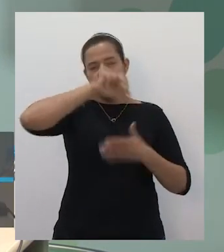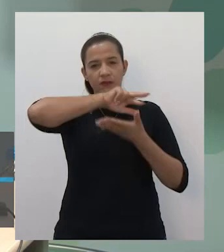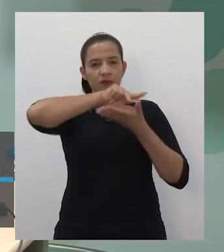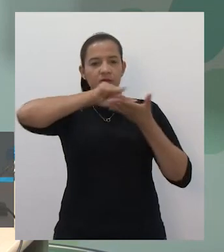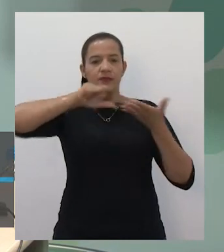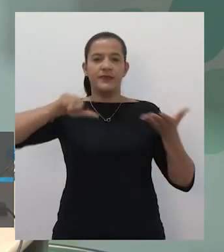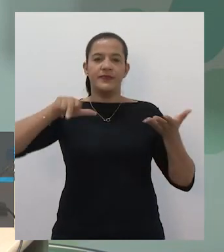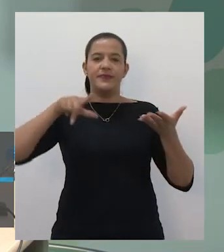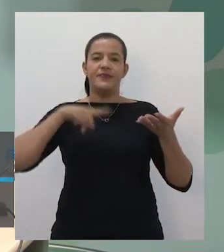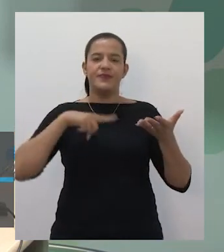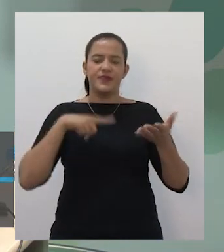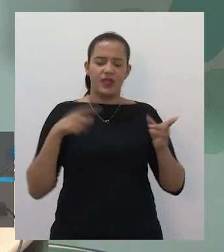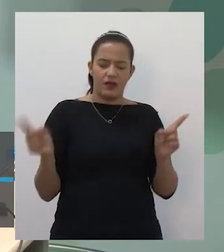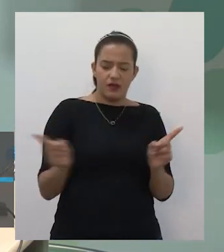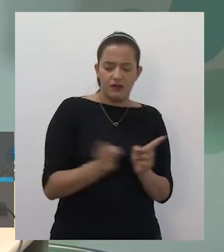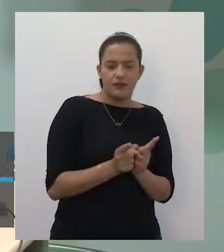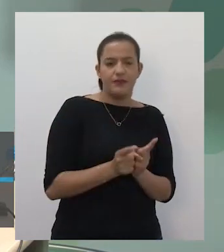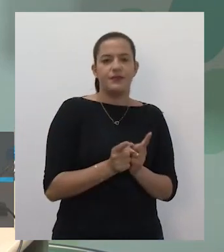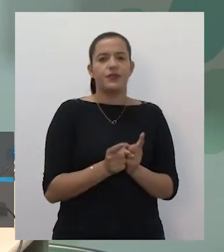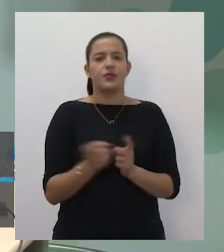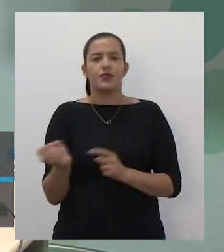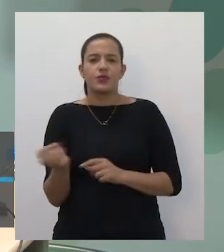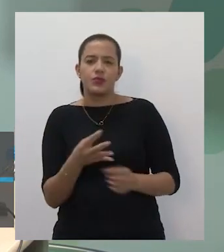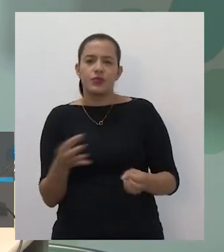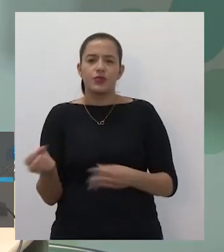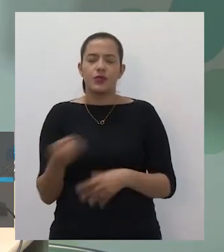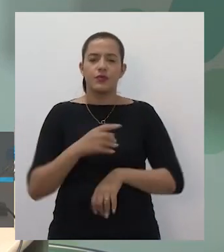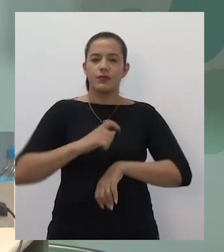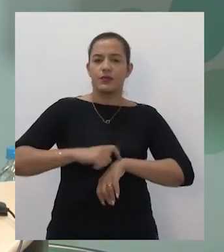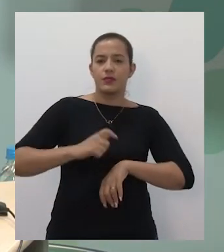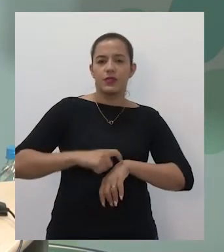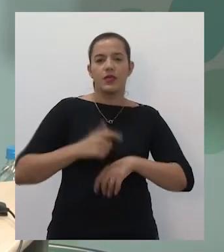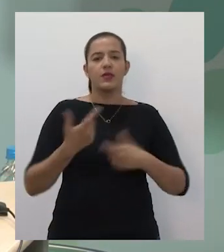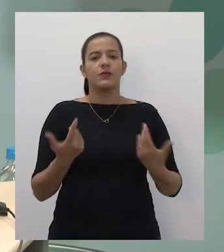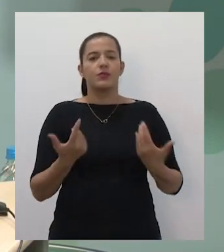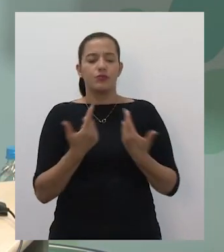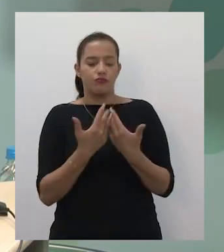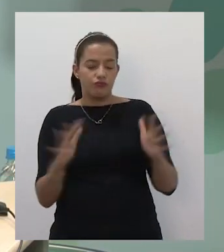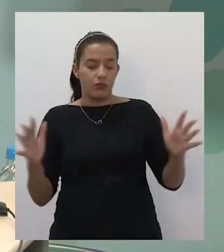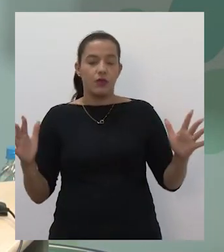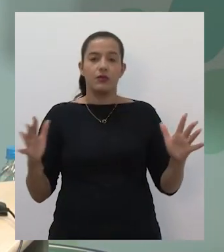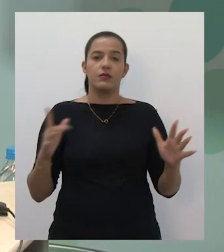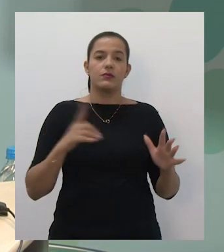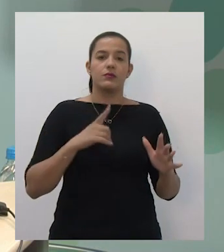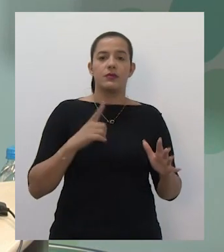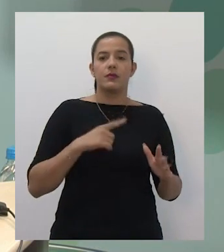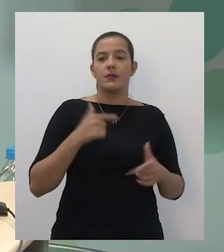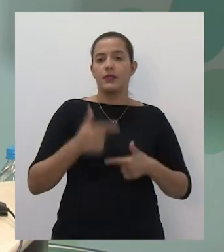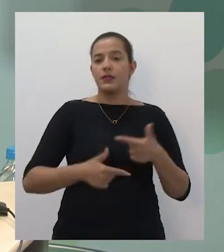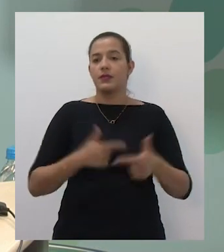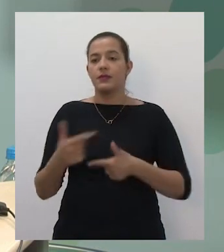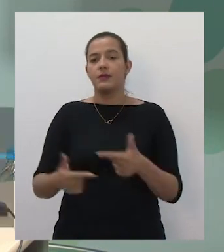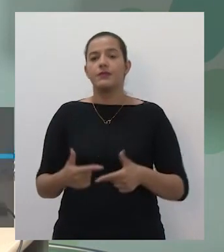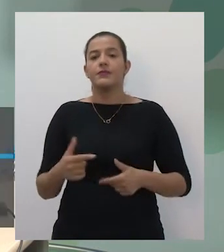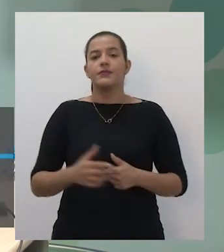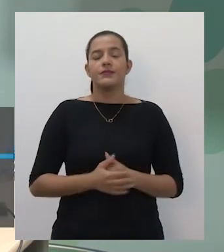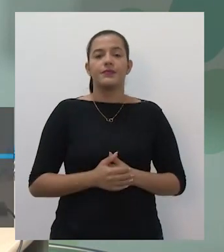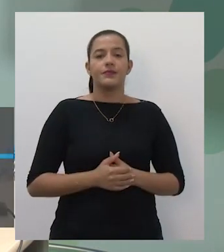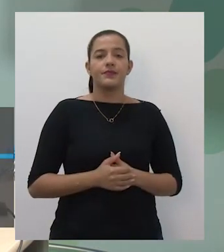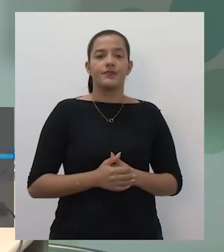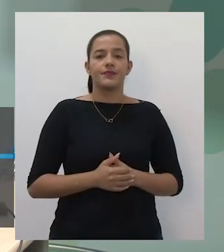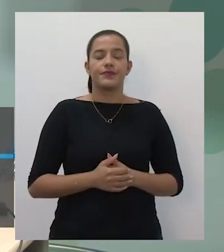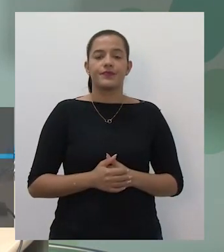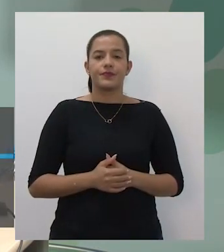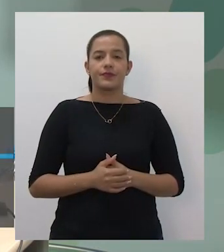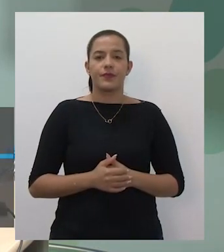curto espaço de tempo, né? Novas dinâmicas, novos tempos, novos espaços, para poder trabalhar também e lidar, né, com essa